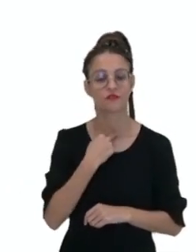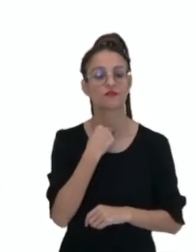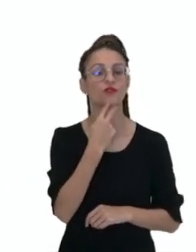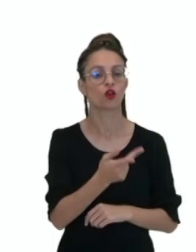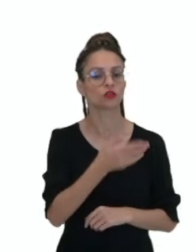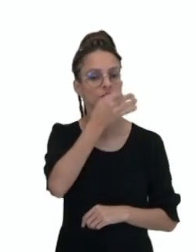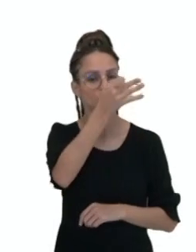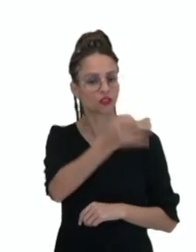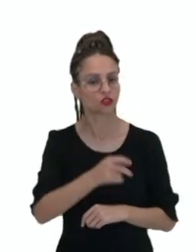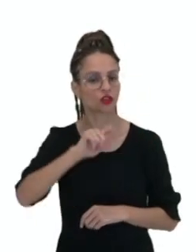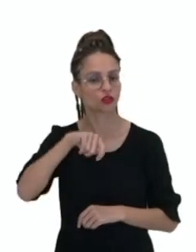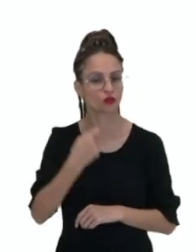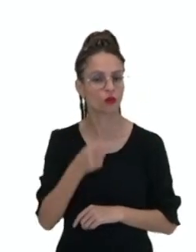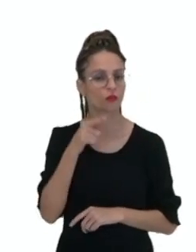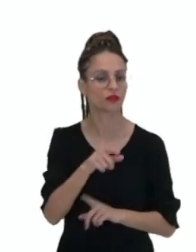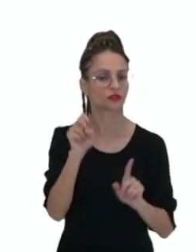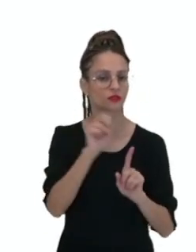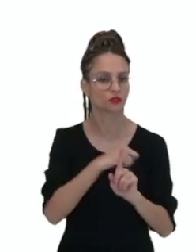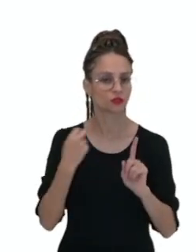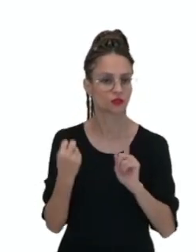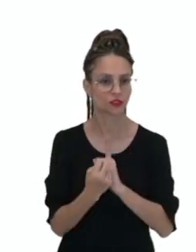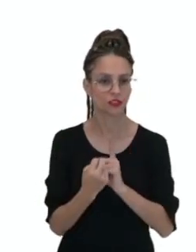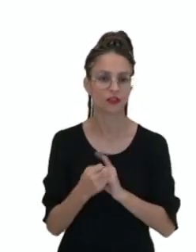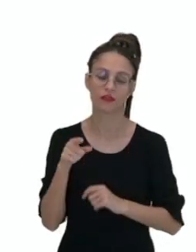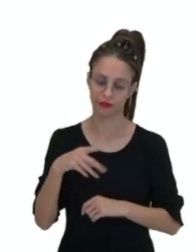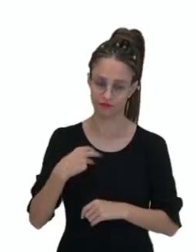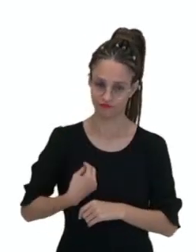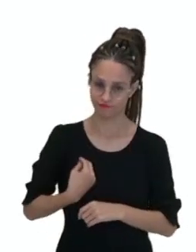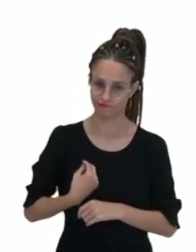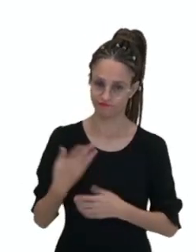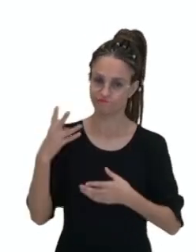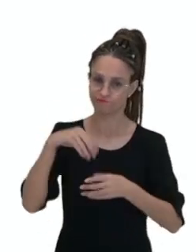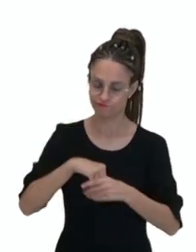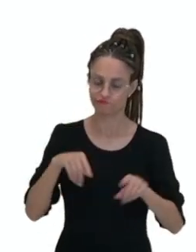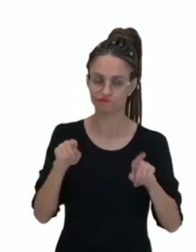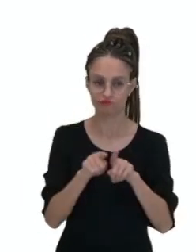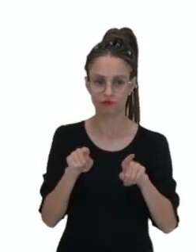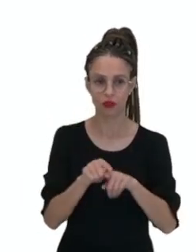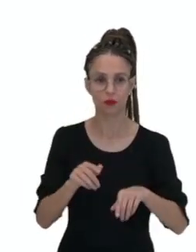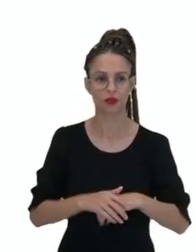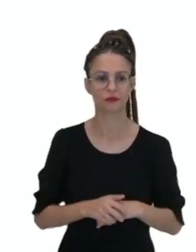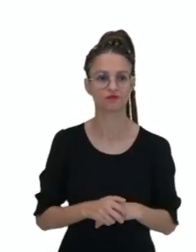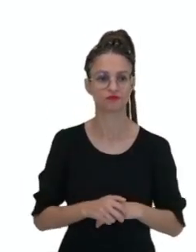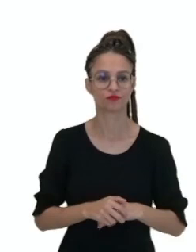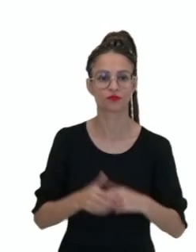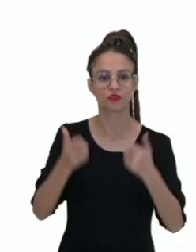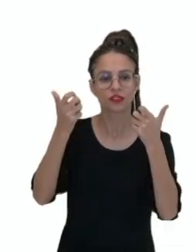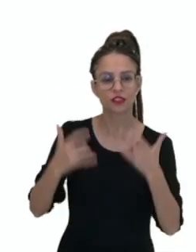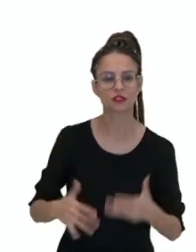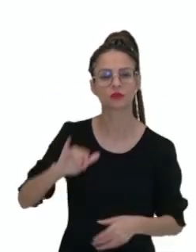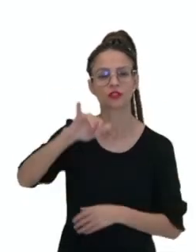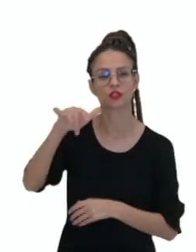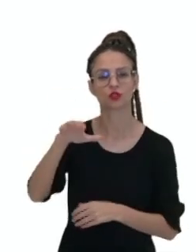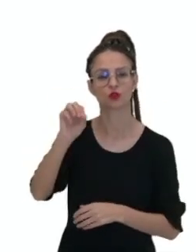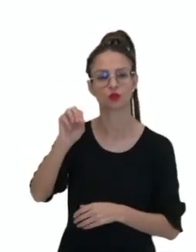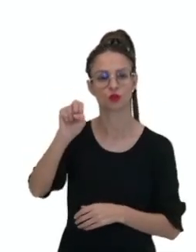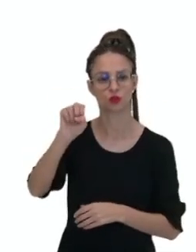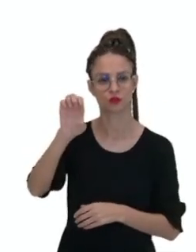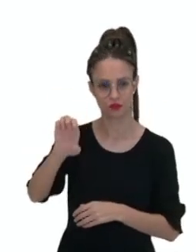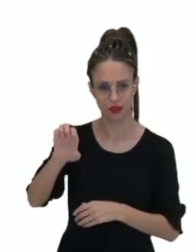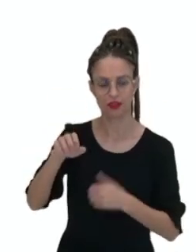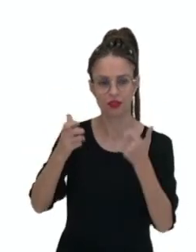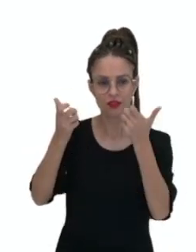crítica sobre essa sociedade, na qual ele se insere. Conforme explica José Wisnik, o